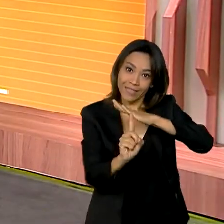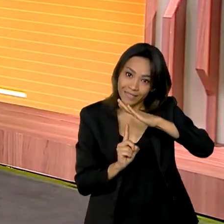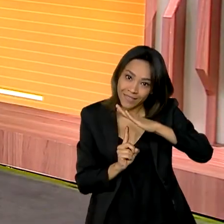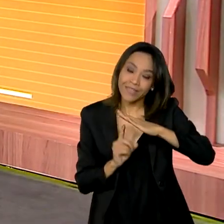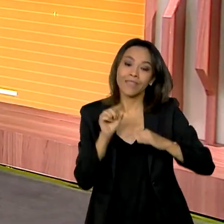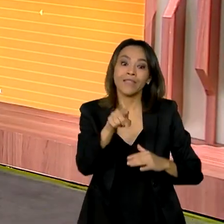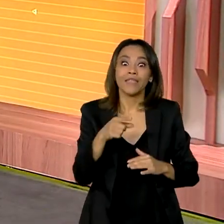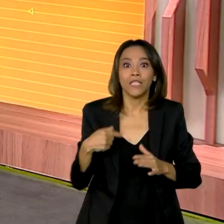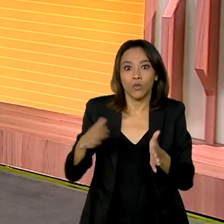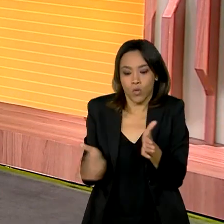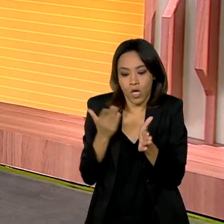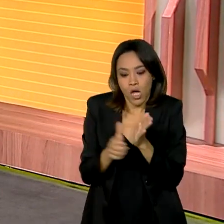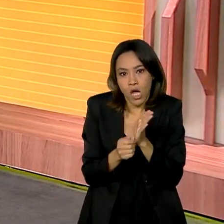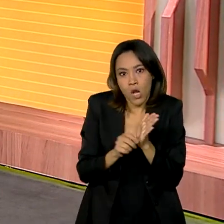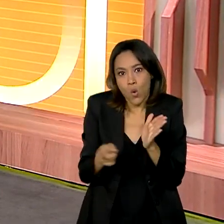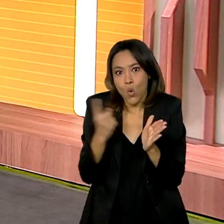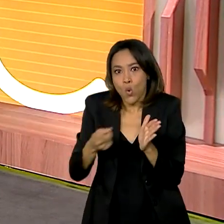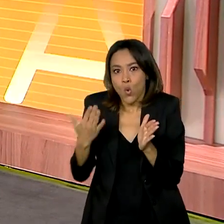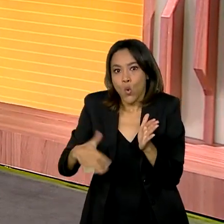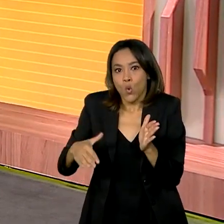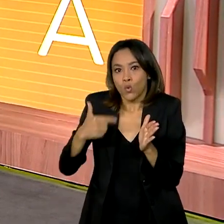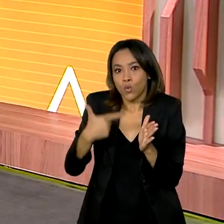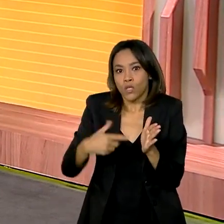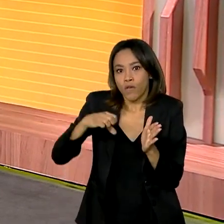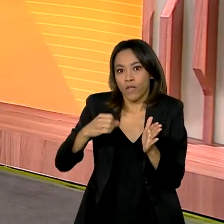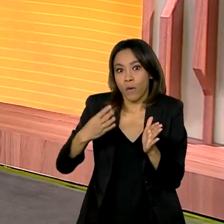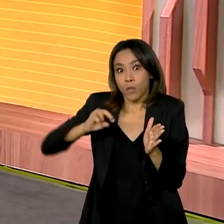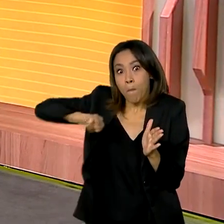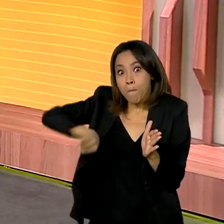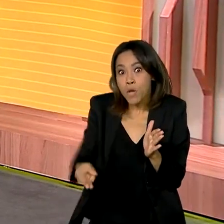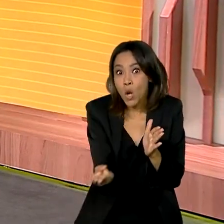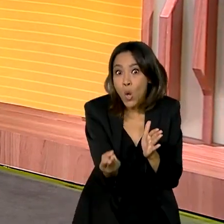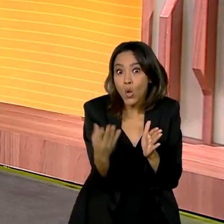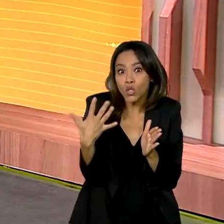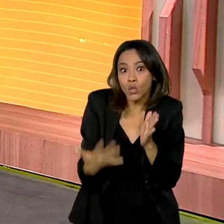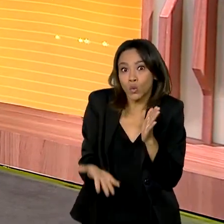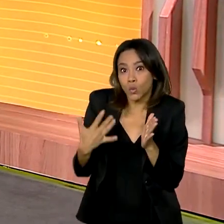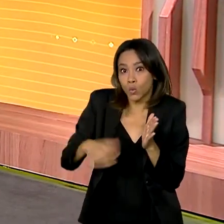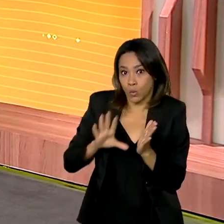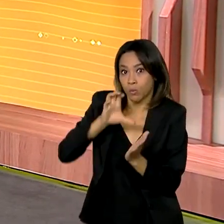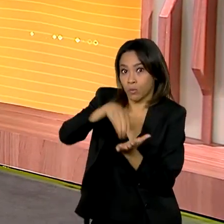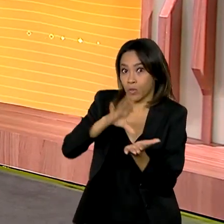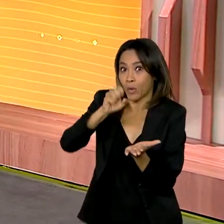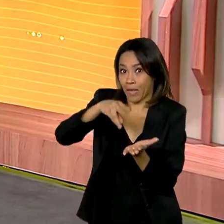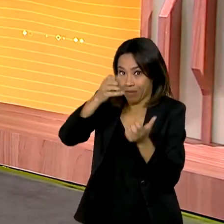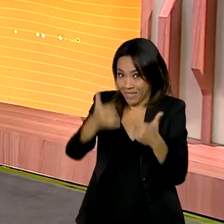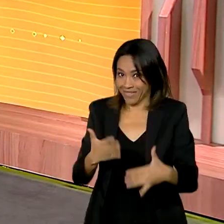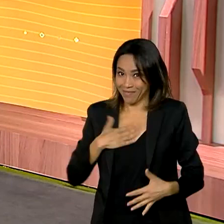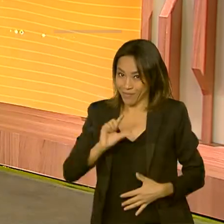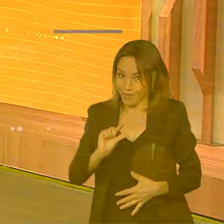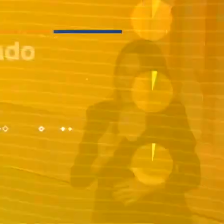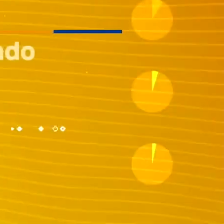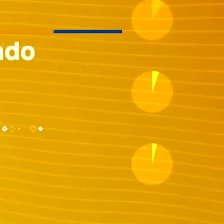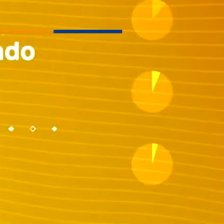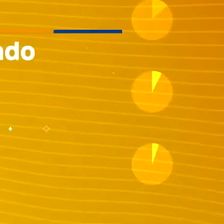ultrapassar 294 milhões de toneladas, de acordo com a Conab. A gente volta já já.